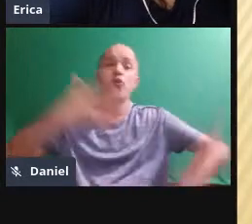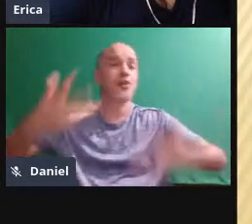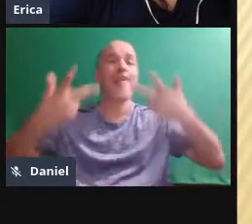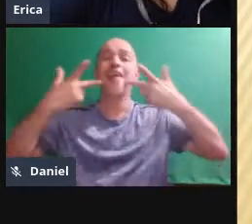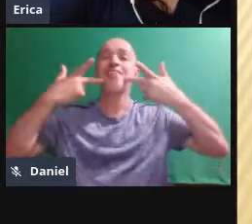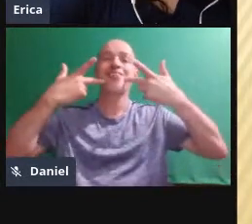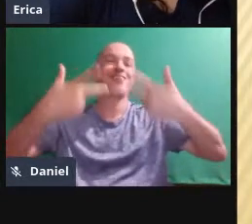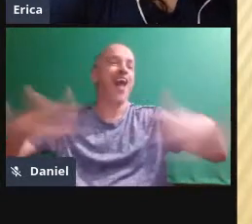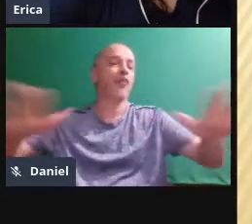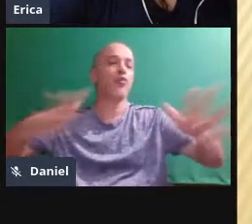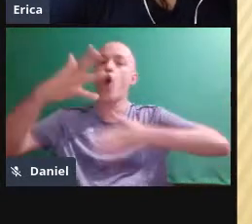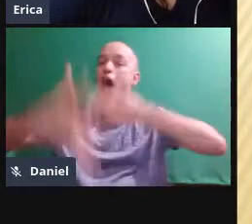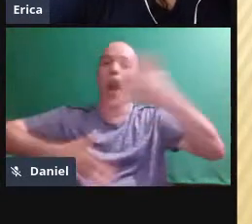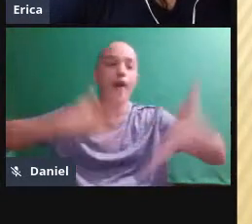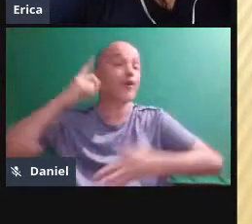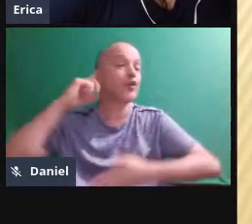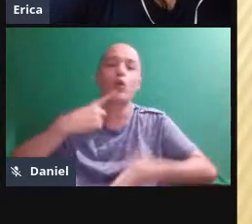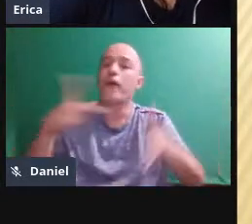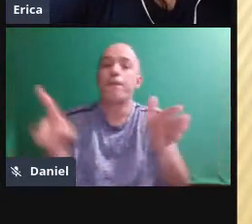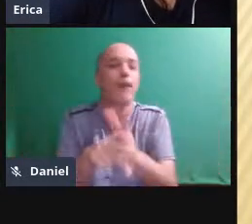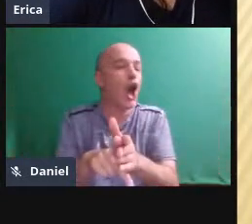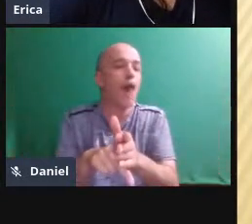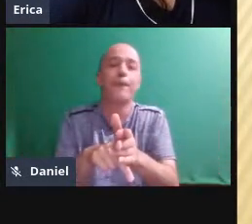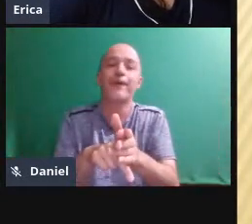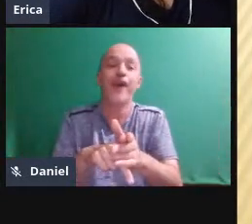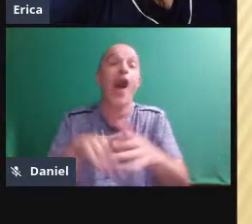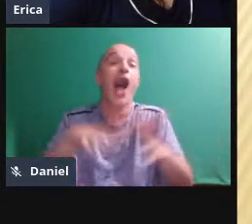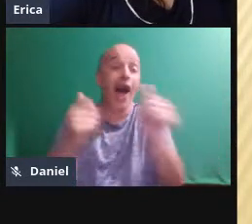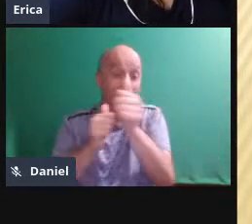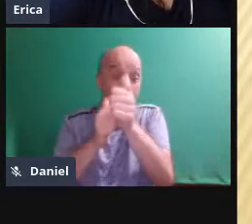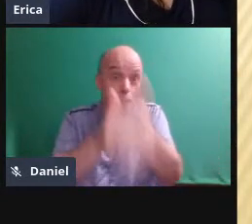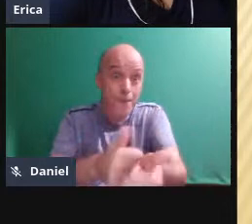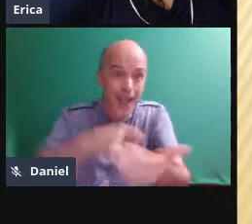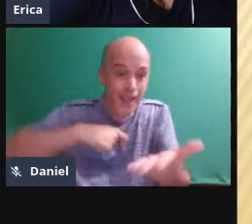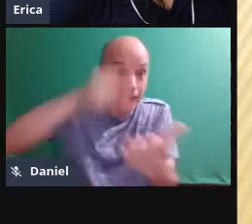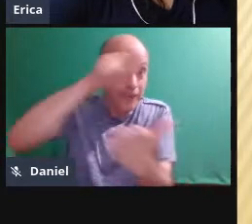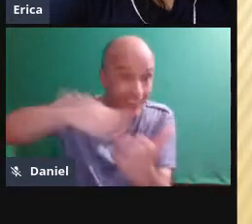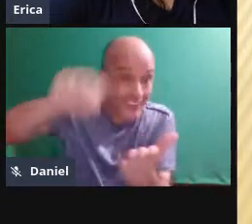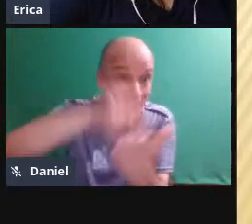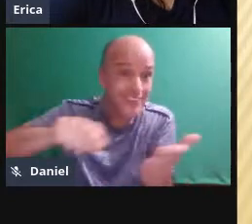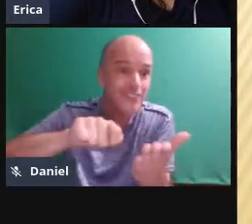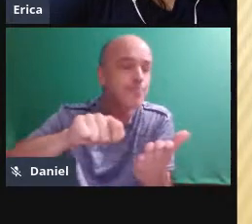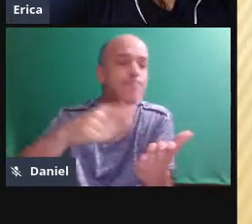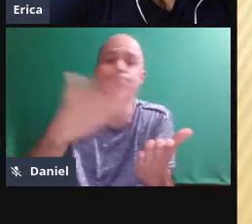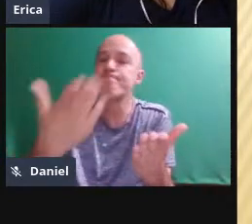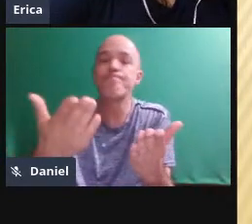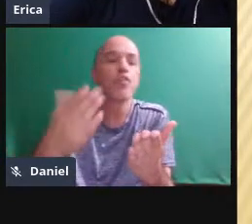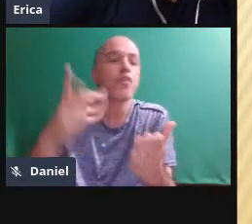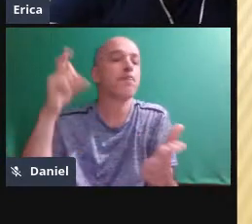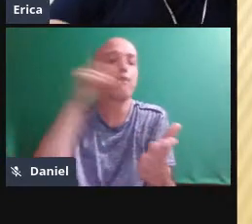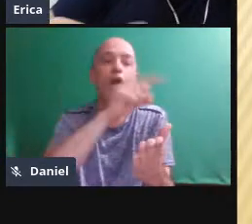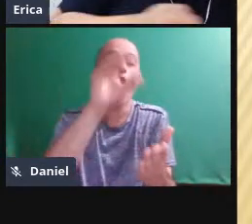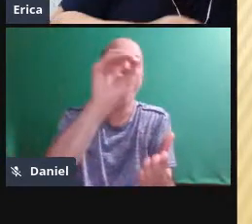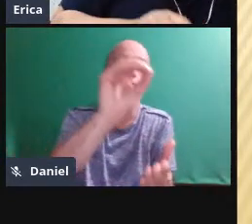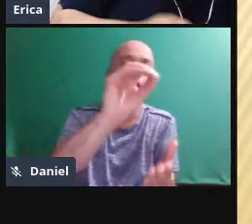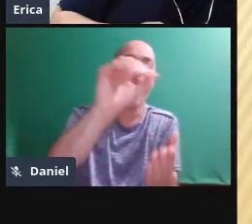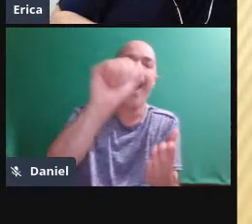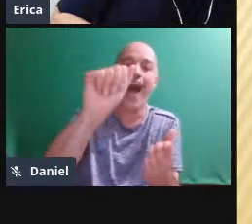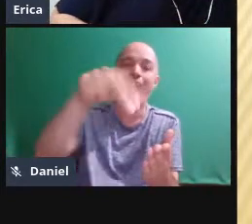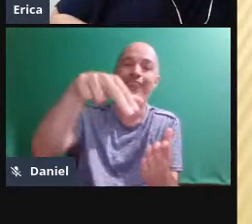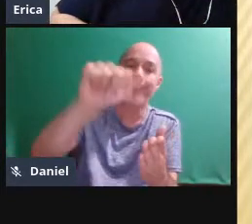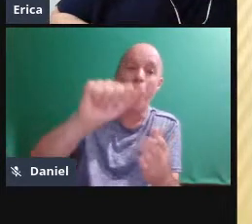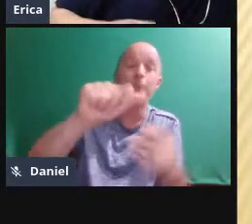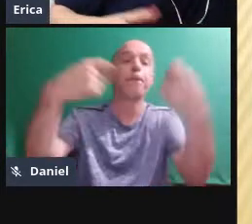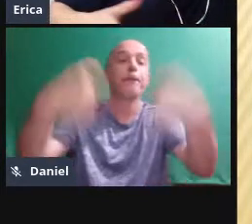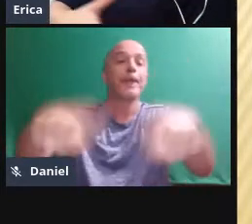o artigo na, não tem na língua de sinais da mesma forma que tem no português. Aí o surdo, quando ele vai